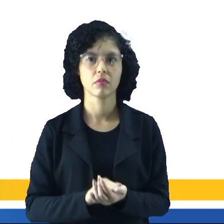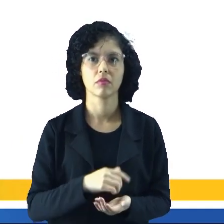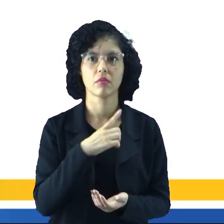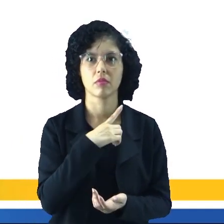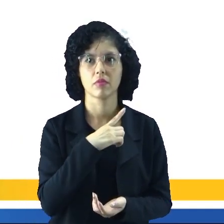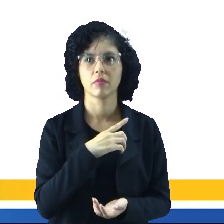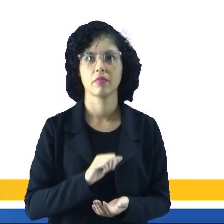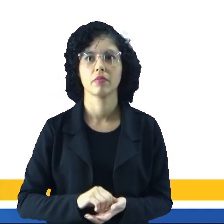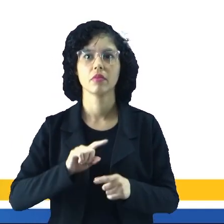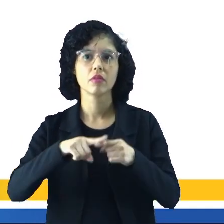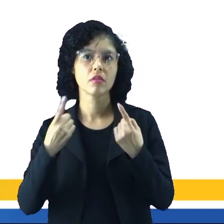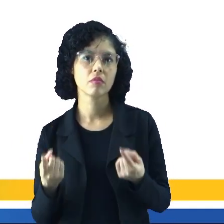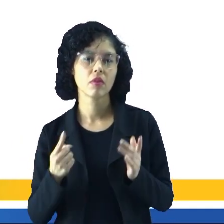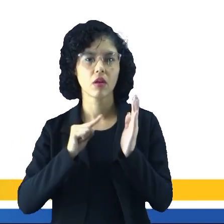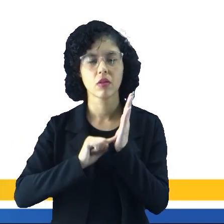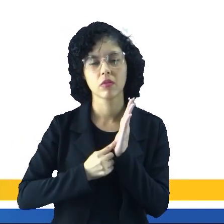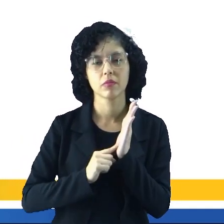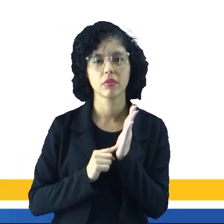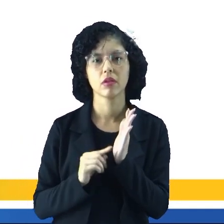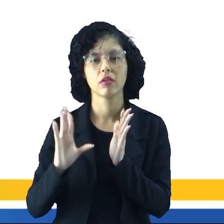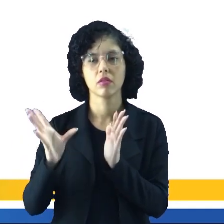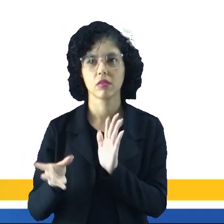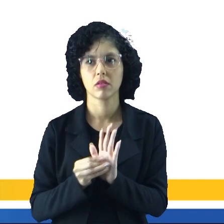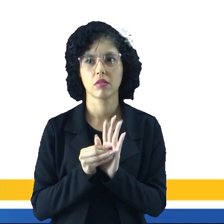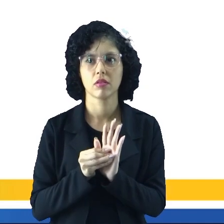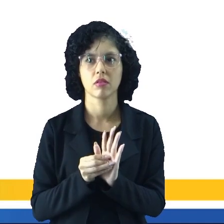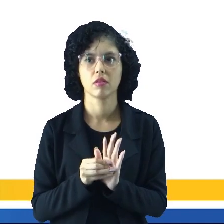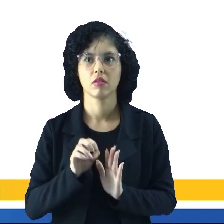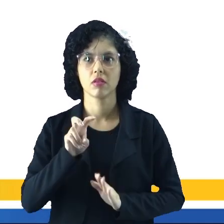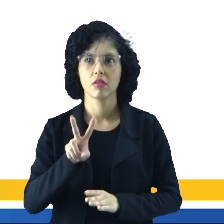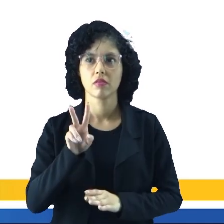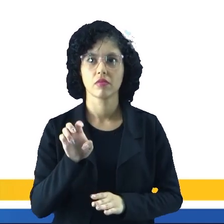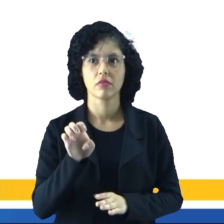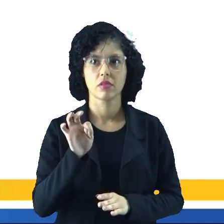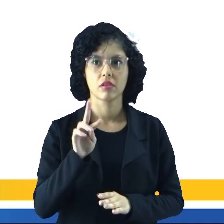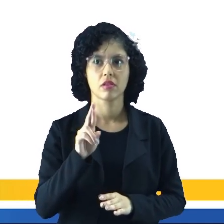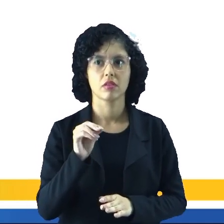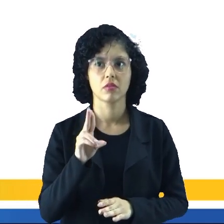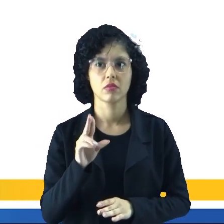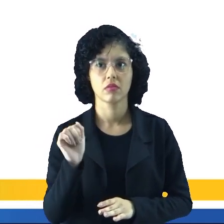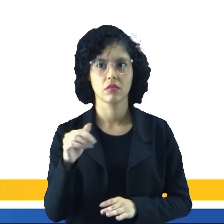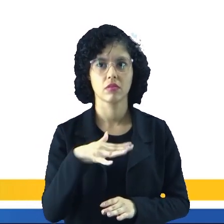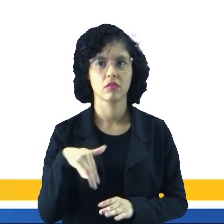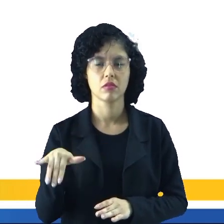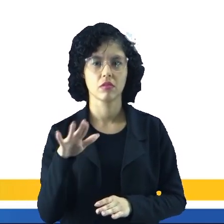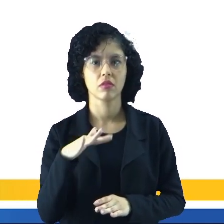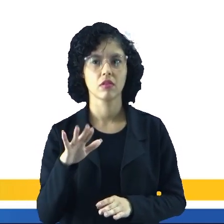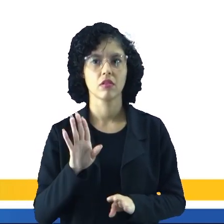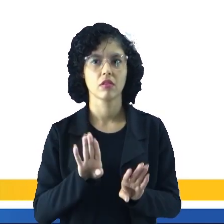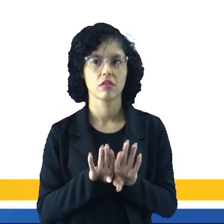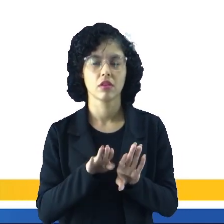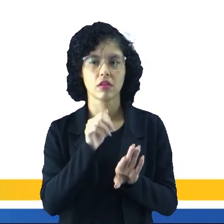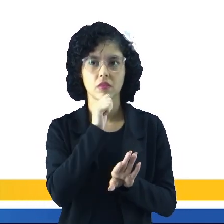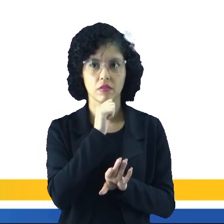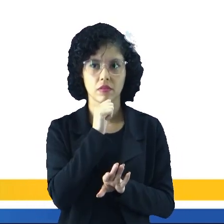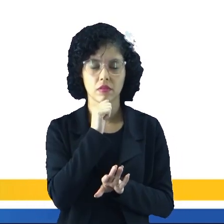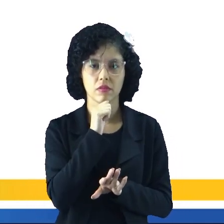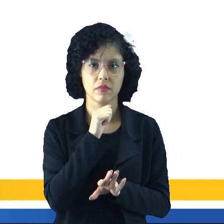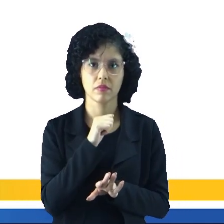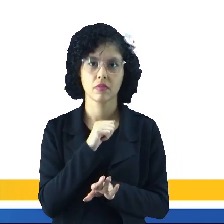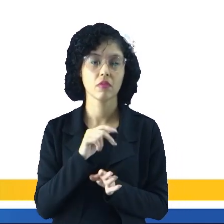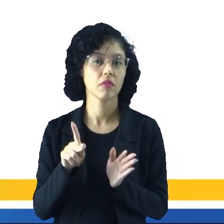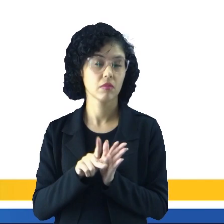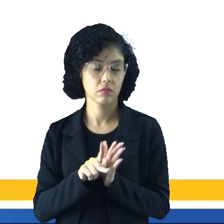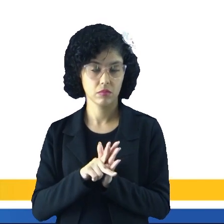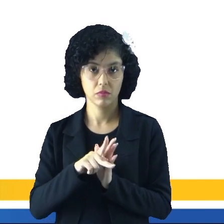circunda. Porém, no ponto onde foi colocado, tá? O vetor campo, do vetor campo elétrico, devido justamente à ação